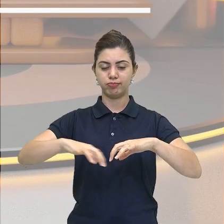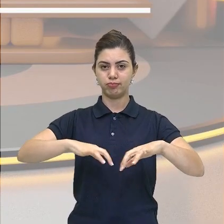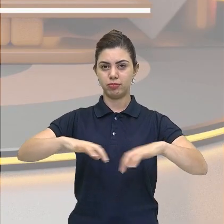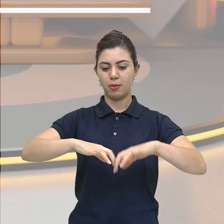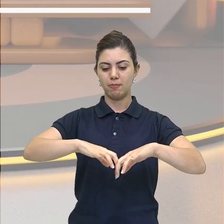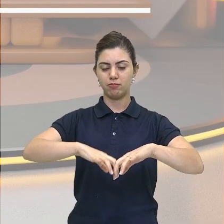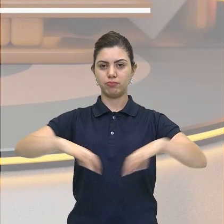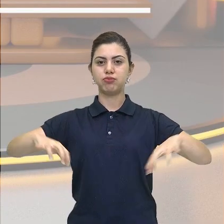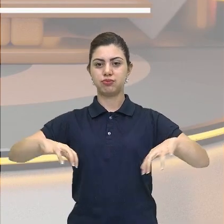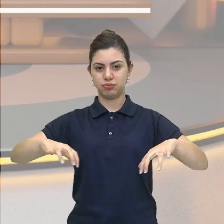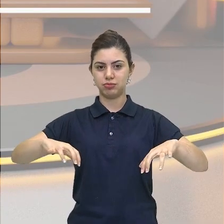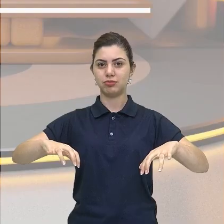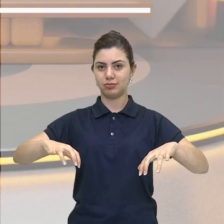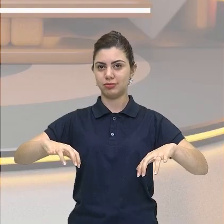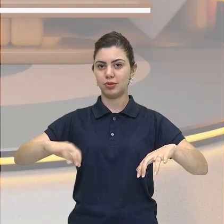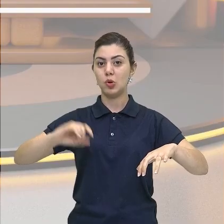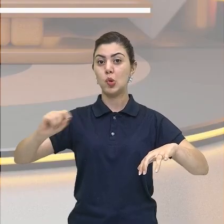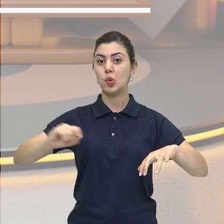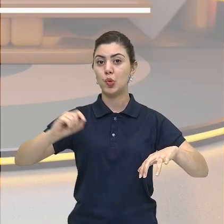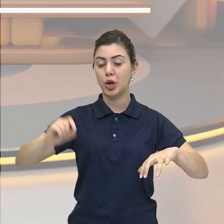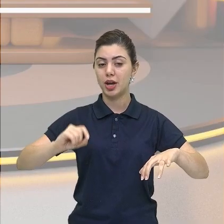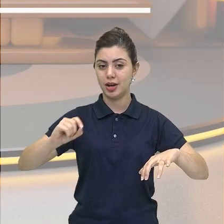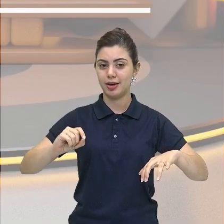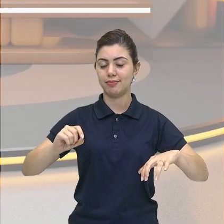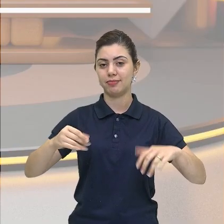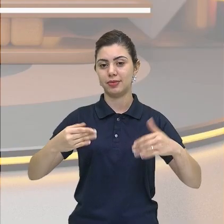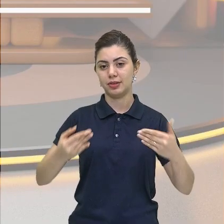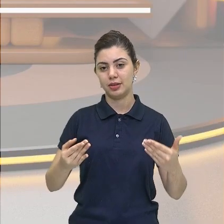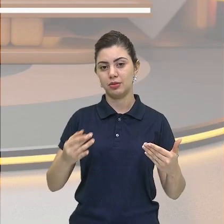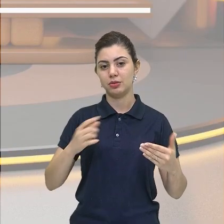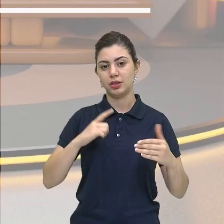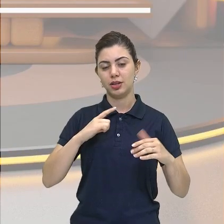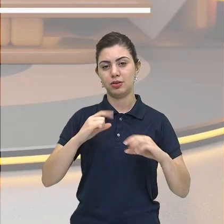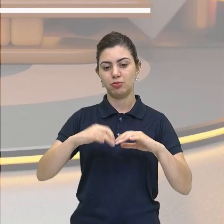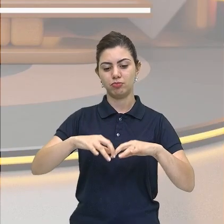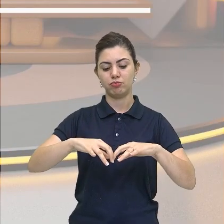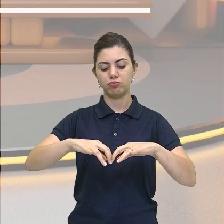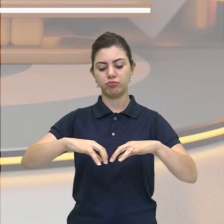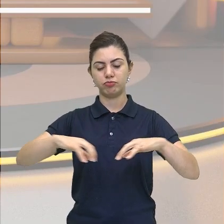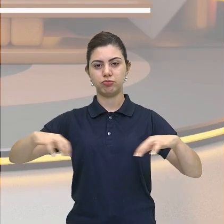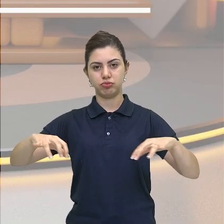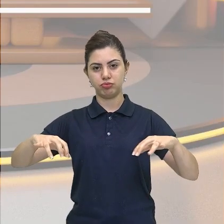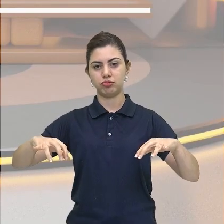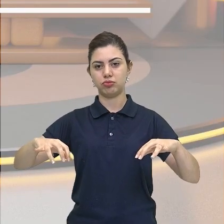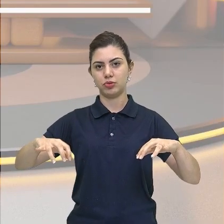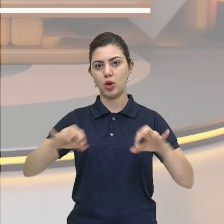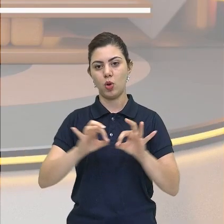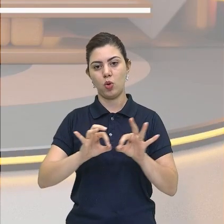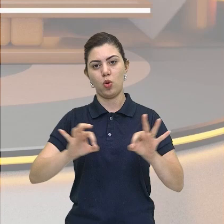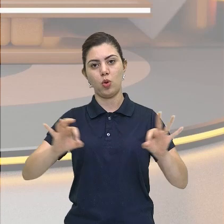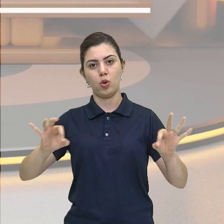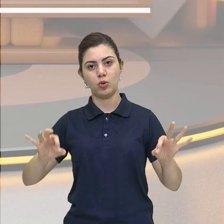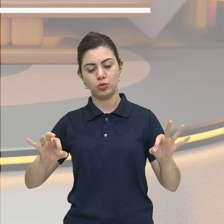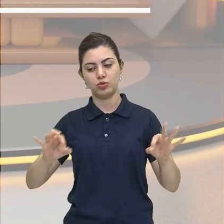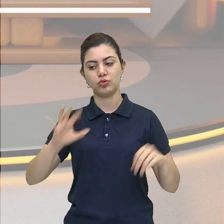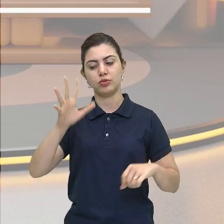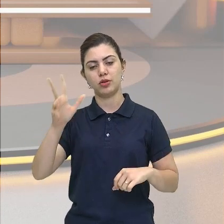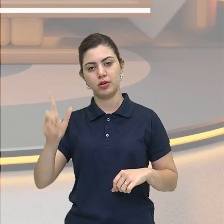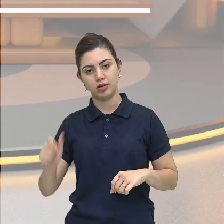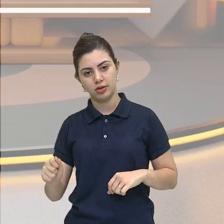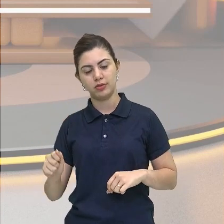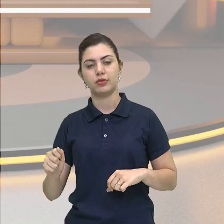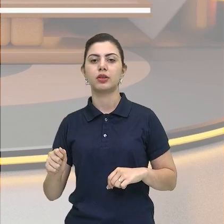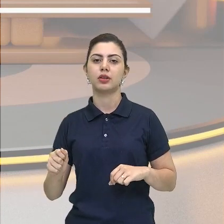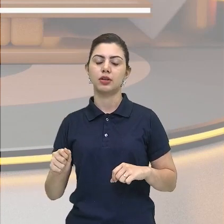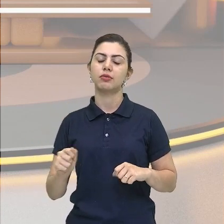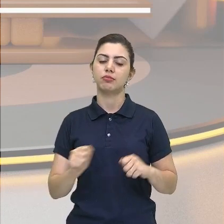Laurásia, Gondwana e por aí vai, então essas placas se desprenderam, se afastando, então dando essa